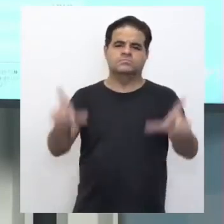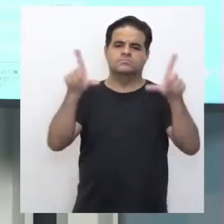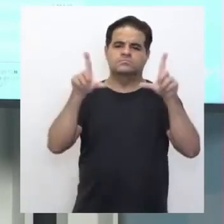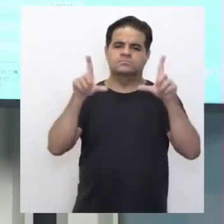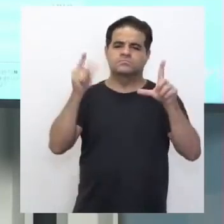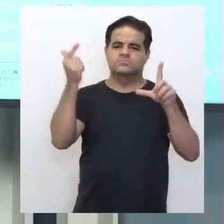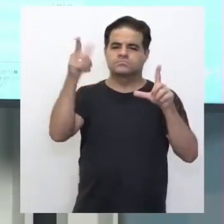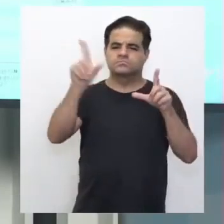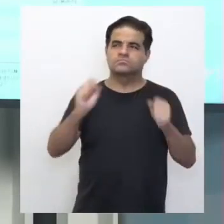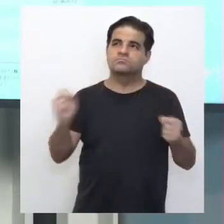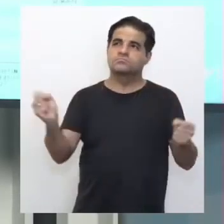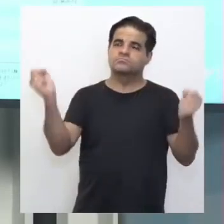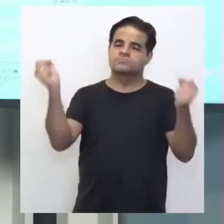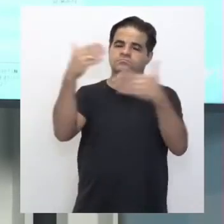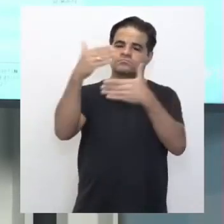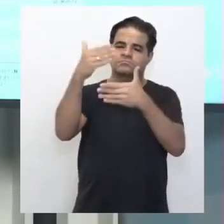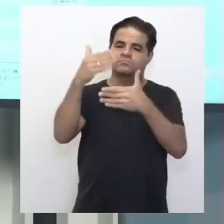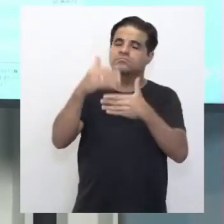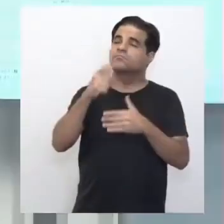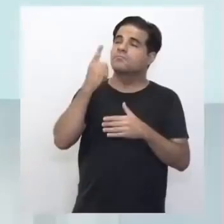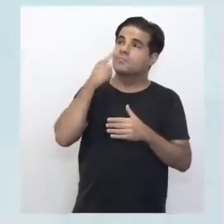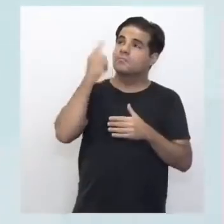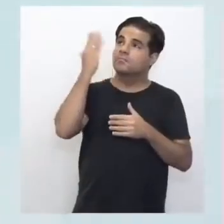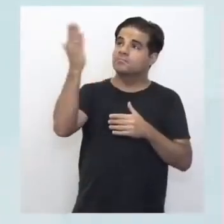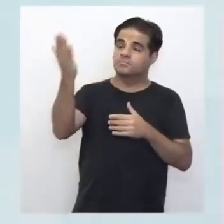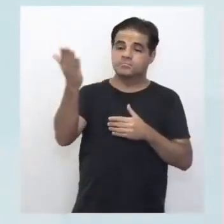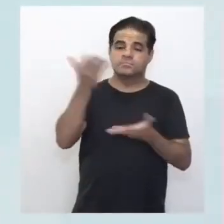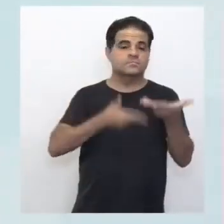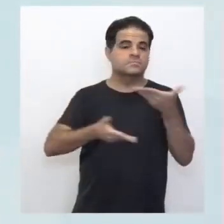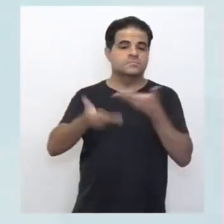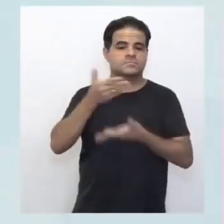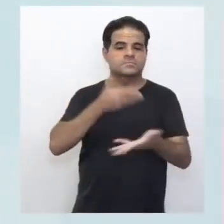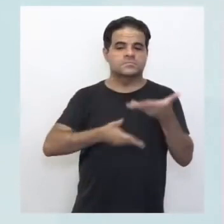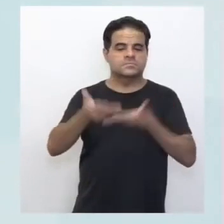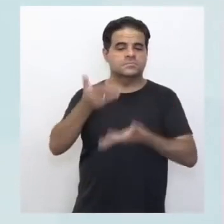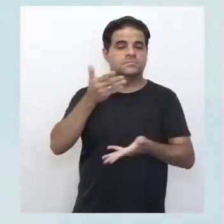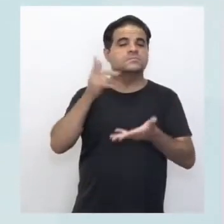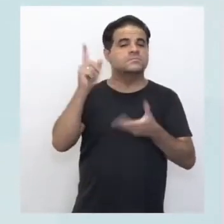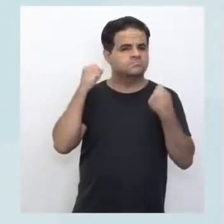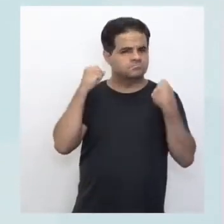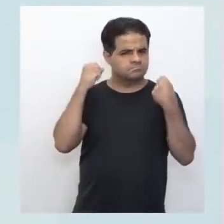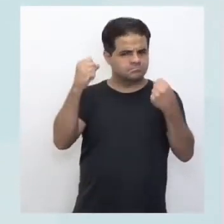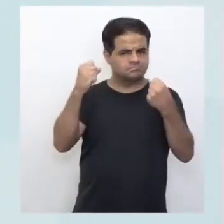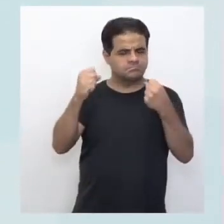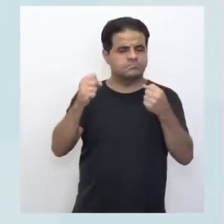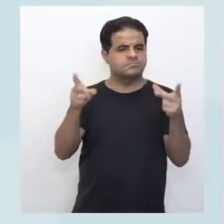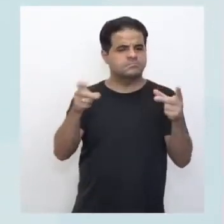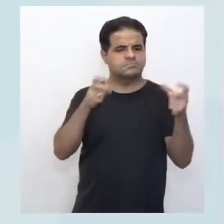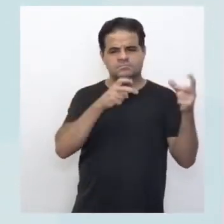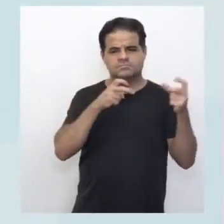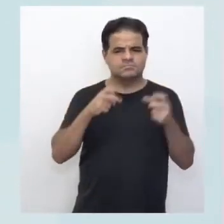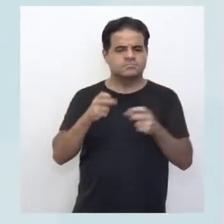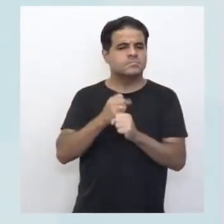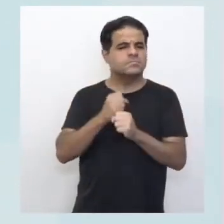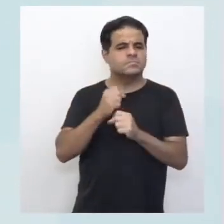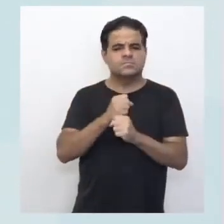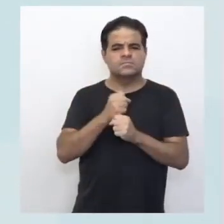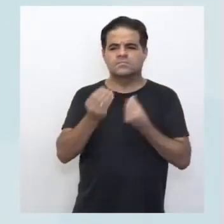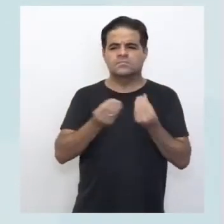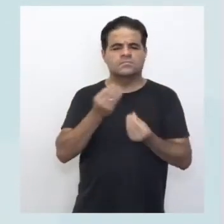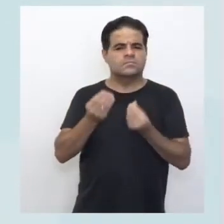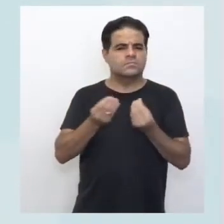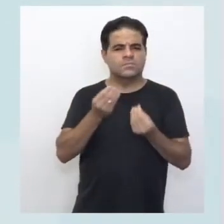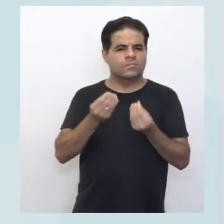uma outra tabela, para vocês verem também aí a relação de poder da renda per capita. Como é que a gente calcula a renda per